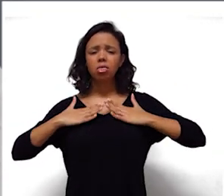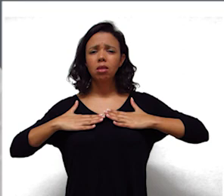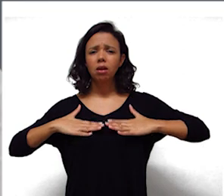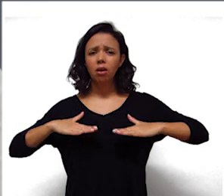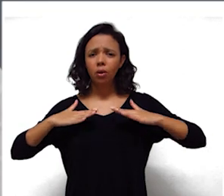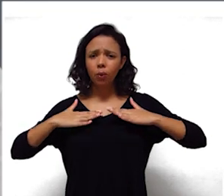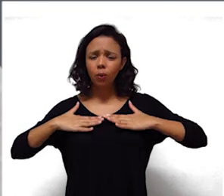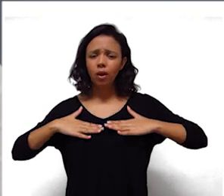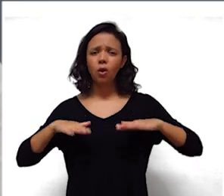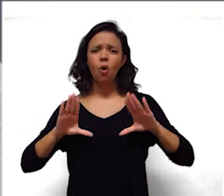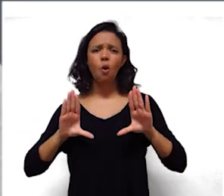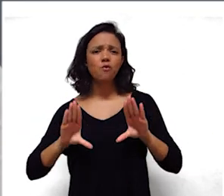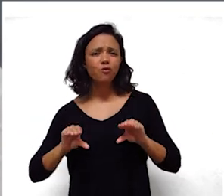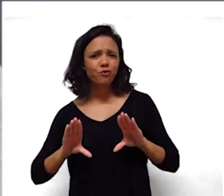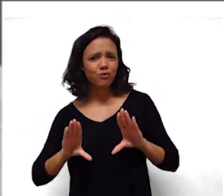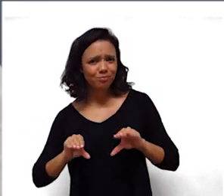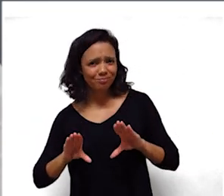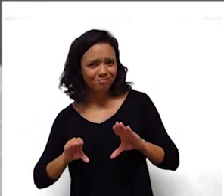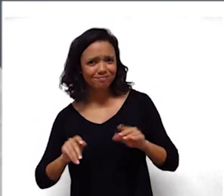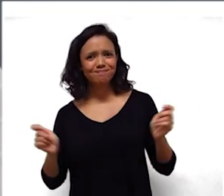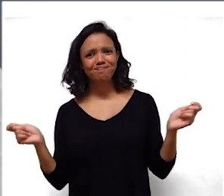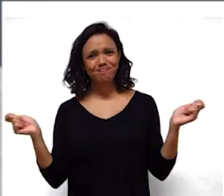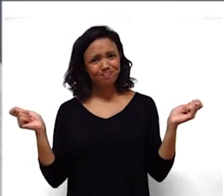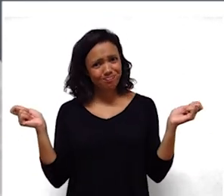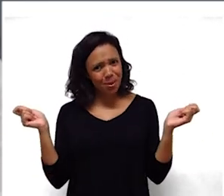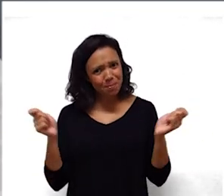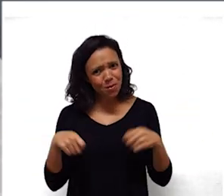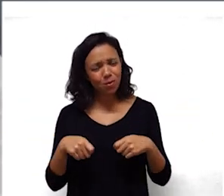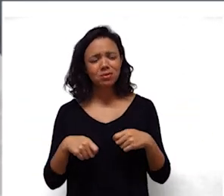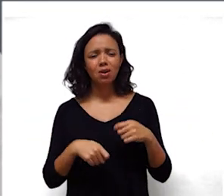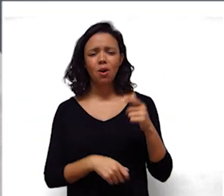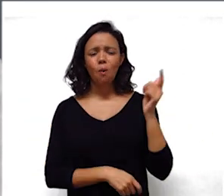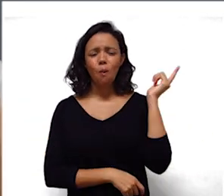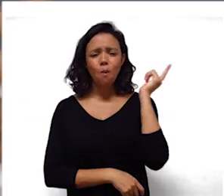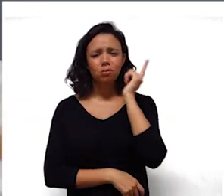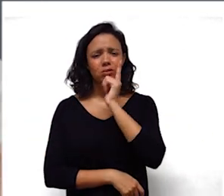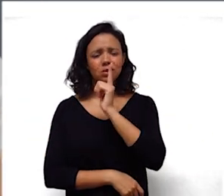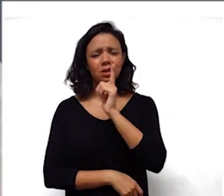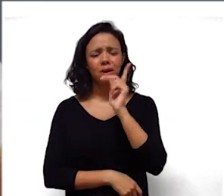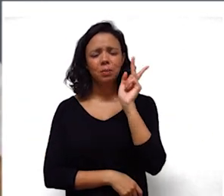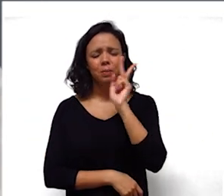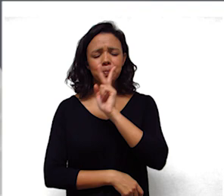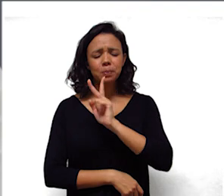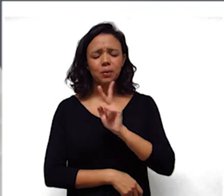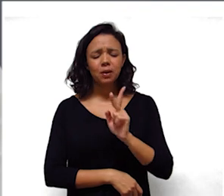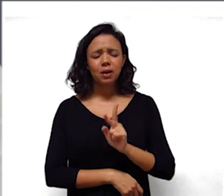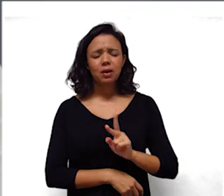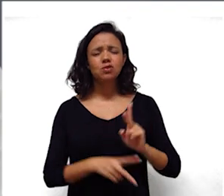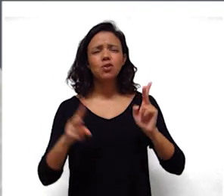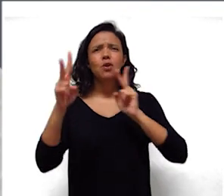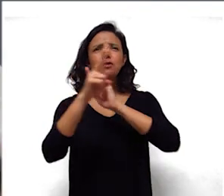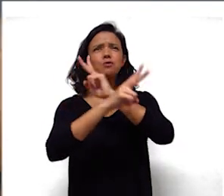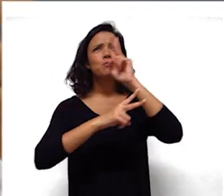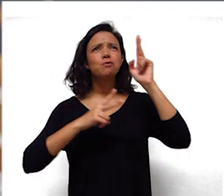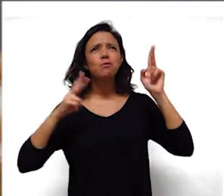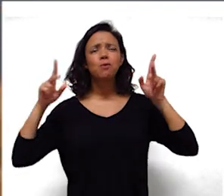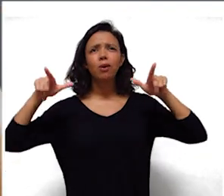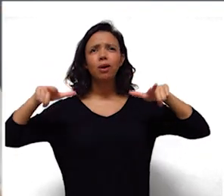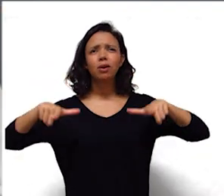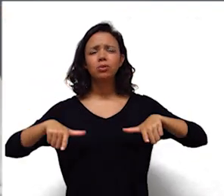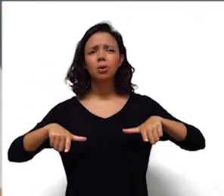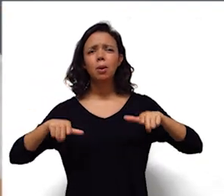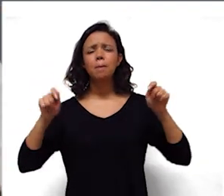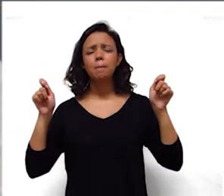lugar tranquilo, tá? Confortável, que possa ou não ter uma música de fundo, ou um